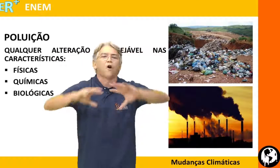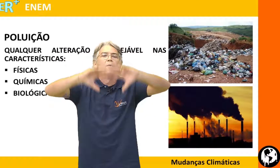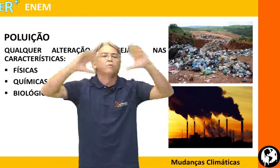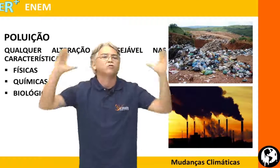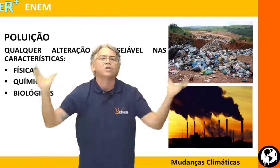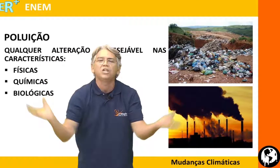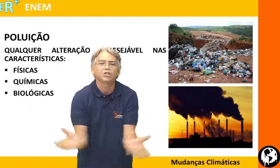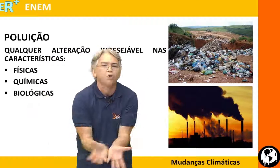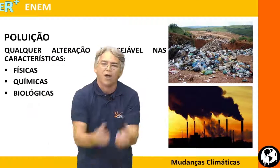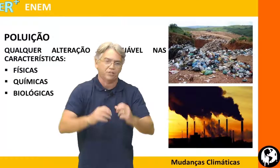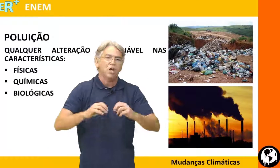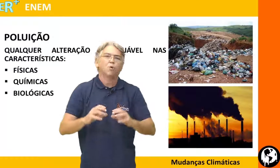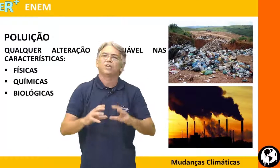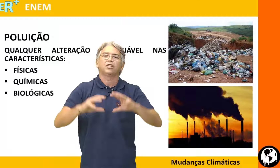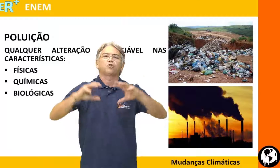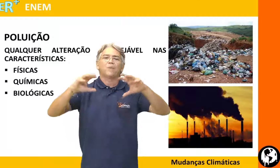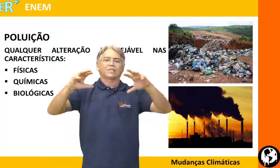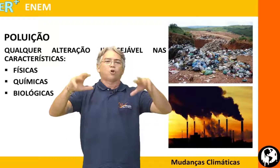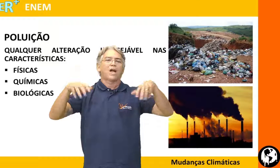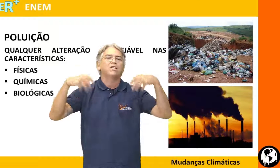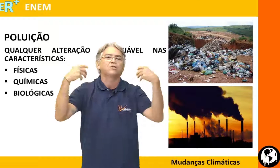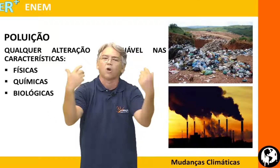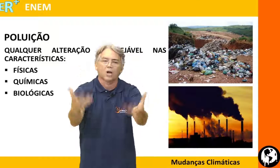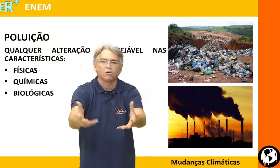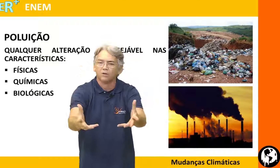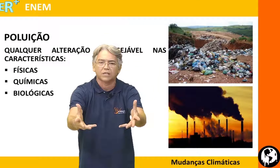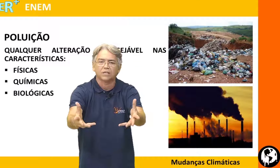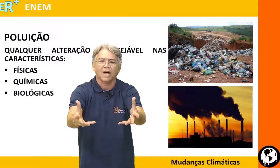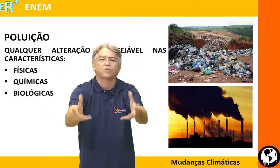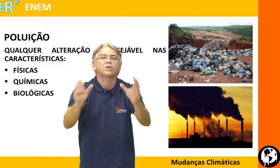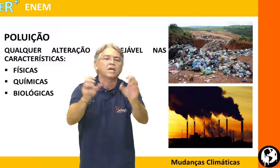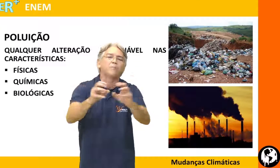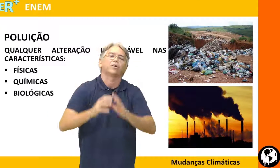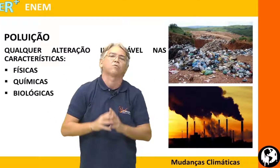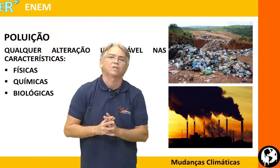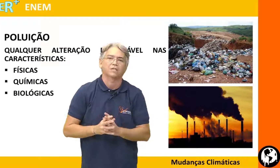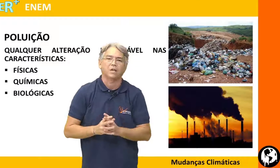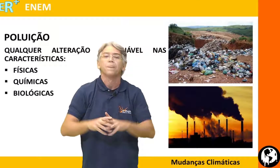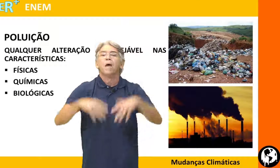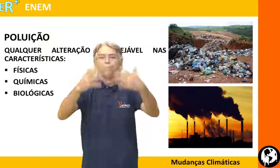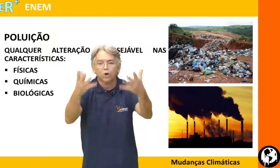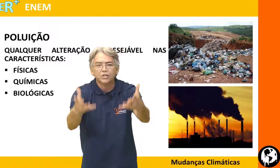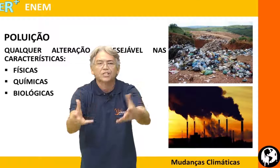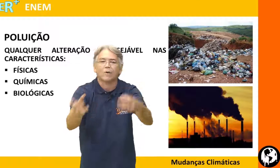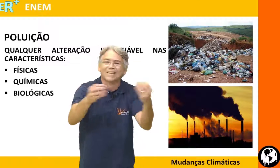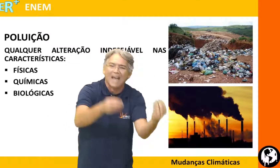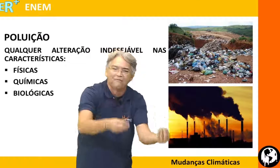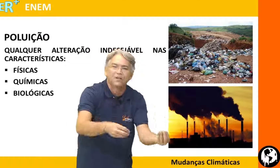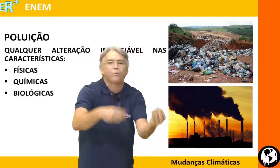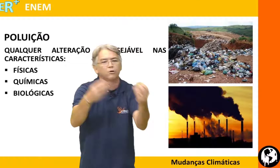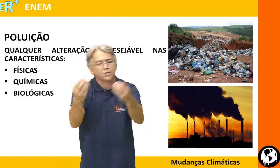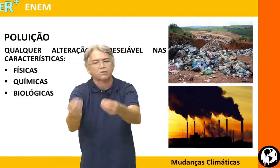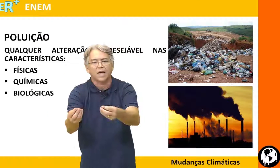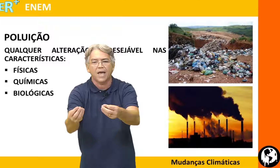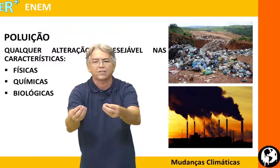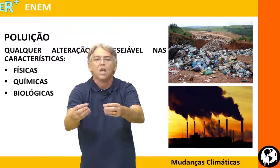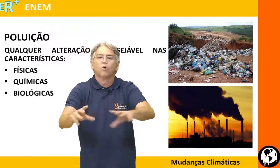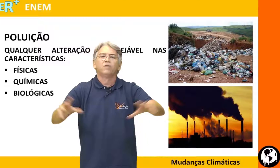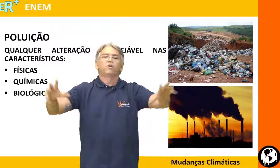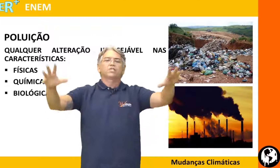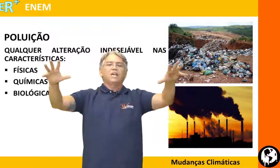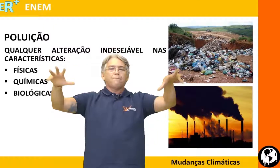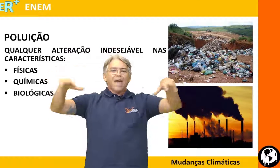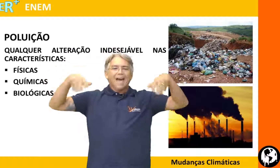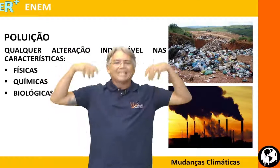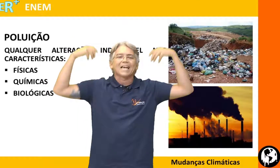nós formamos os lixões, quando a gente começa a jogar lixo em local não desejado, o que pode acontecer? Poluição edáfica, poluição terrestre.